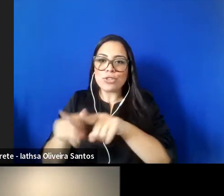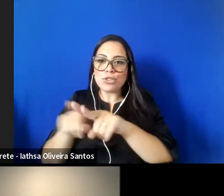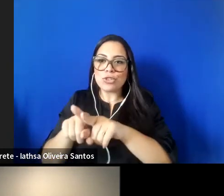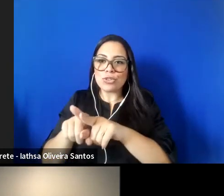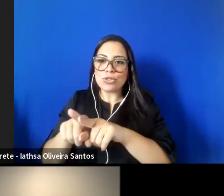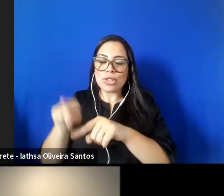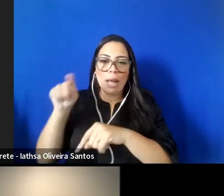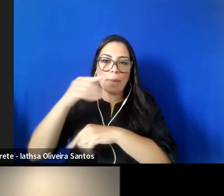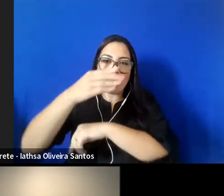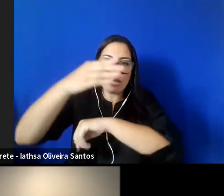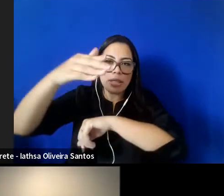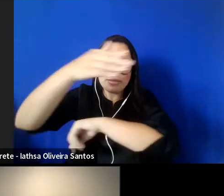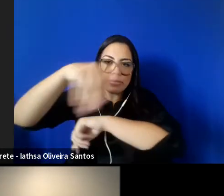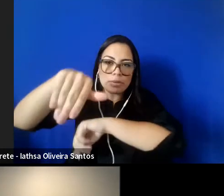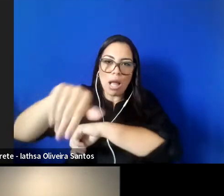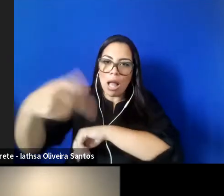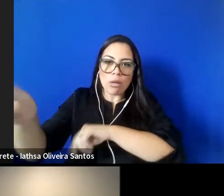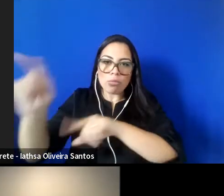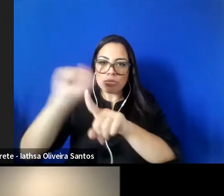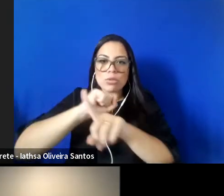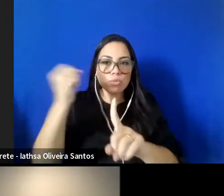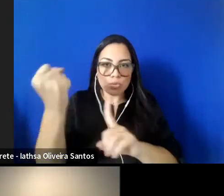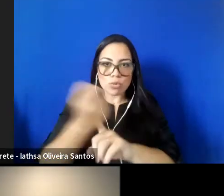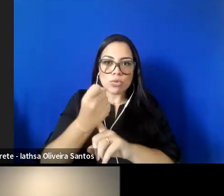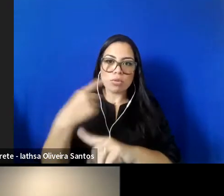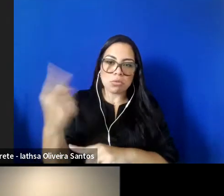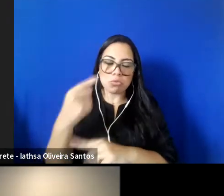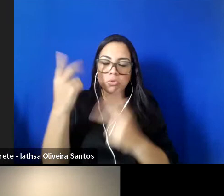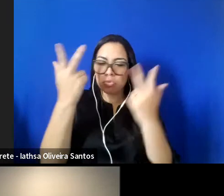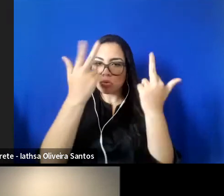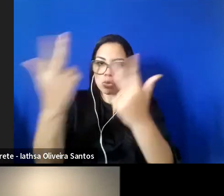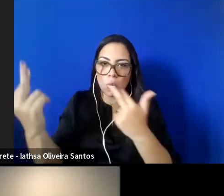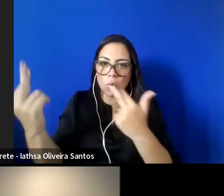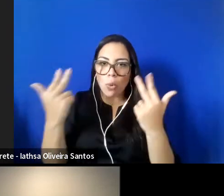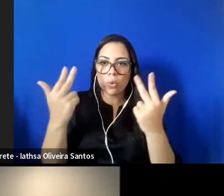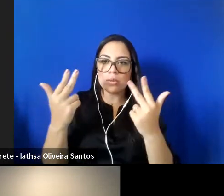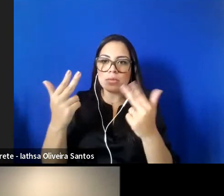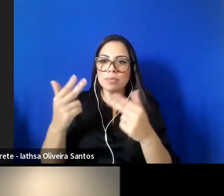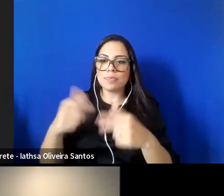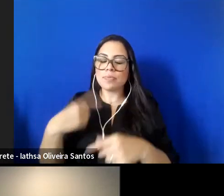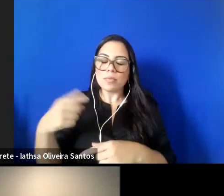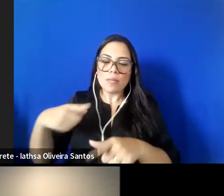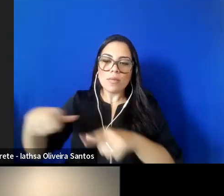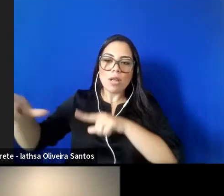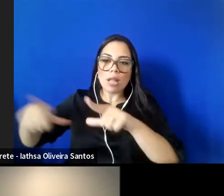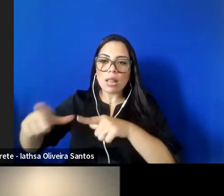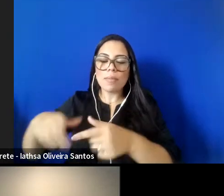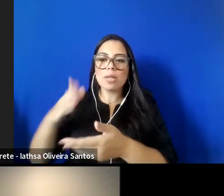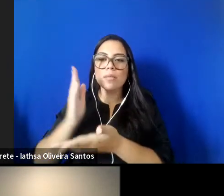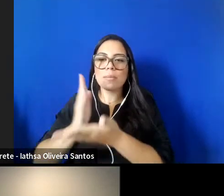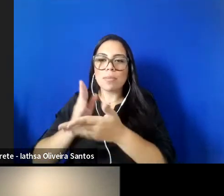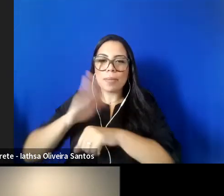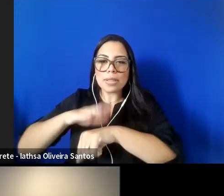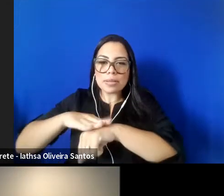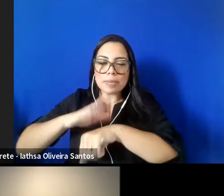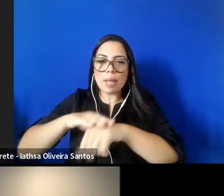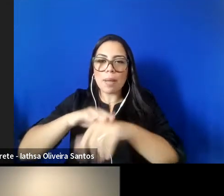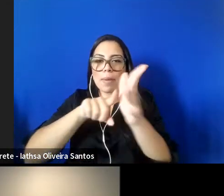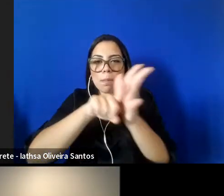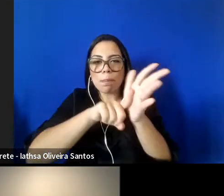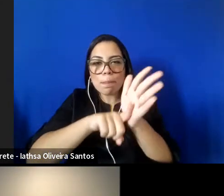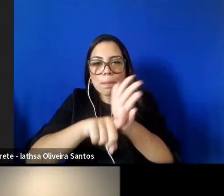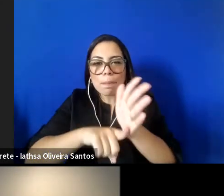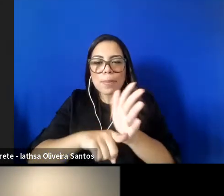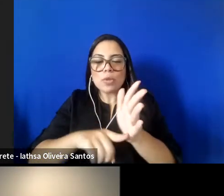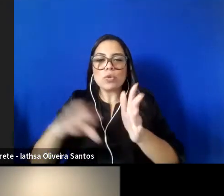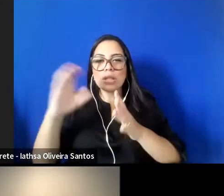tornar uma coisa normal para a gente. A gente vai passar a trabalhar baseado em pesquisa, em evidências produzidas por